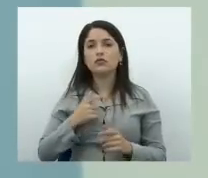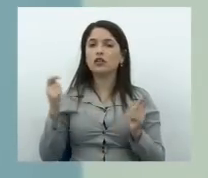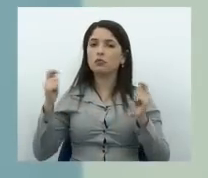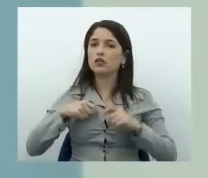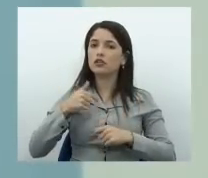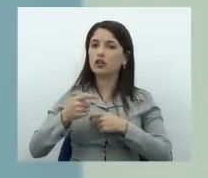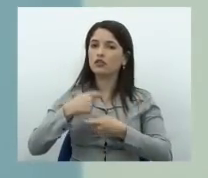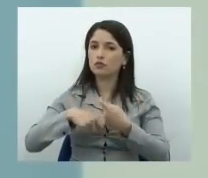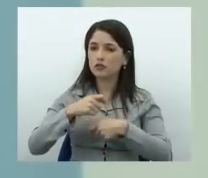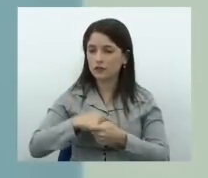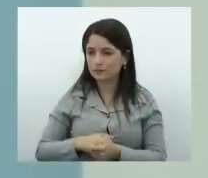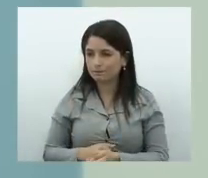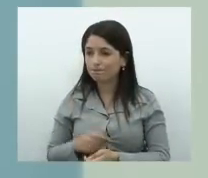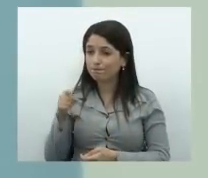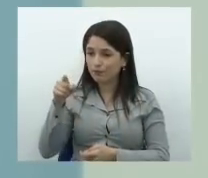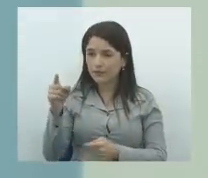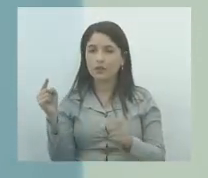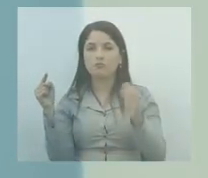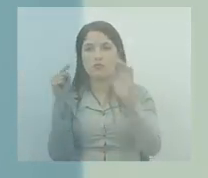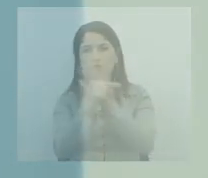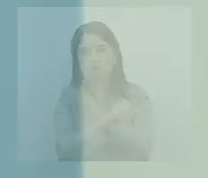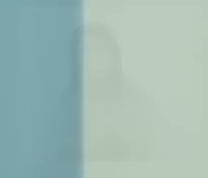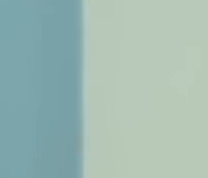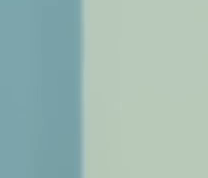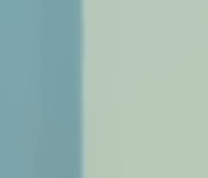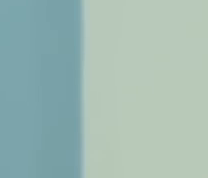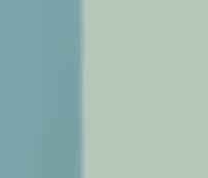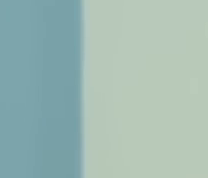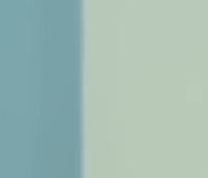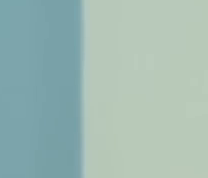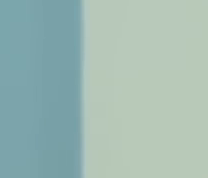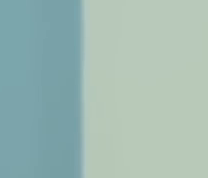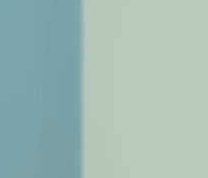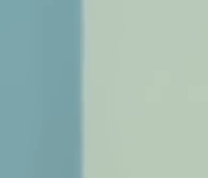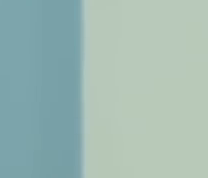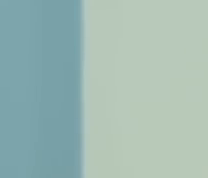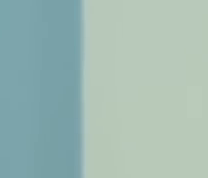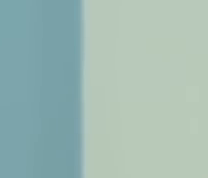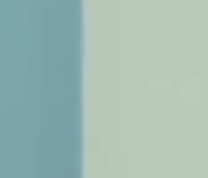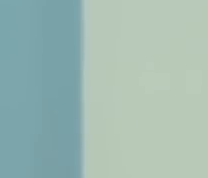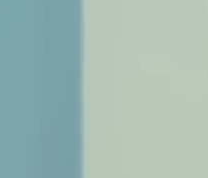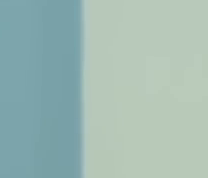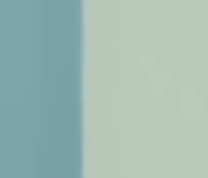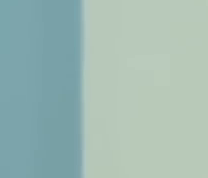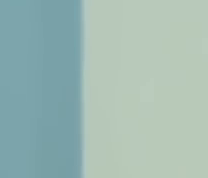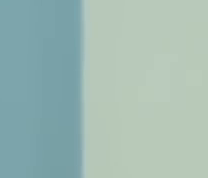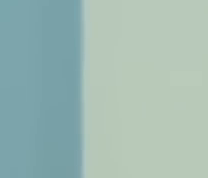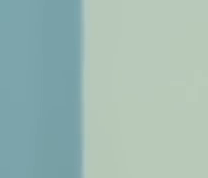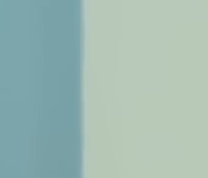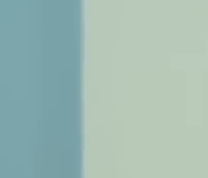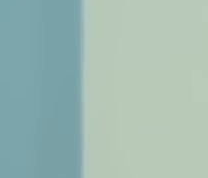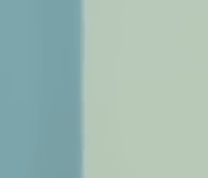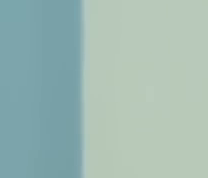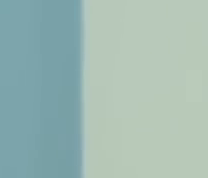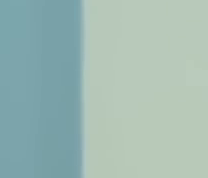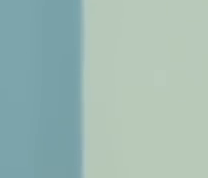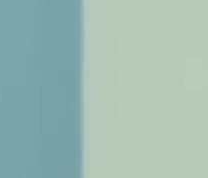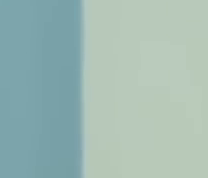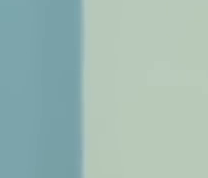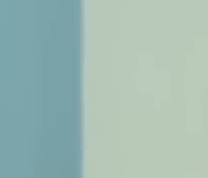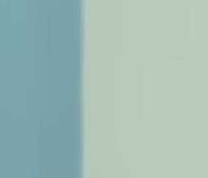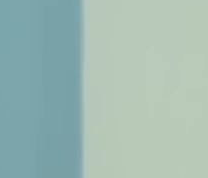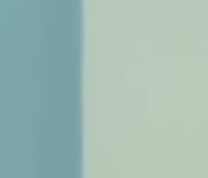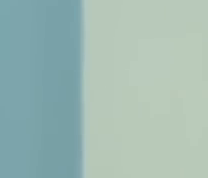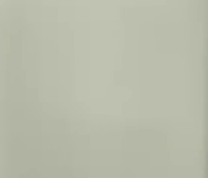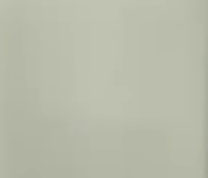senhor, então, é o próximo a perguntar e automaticamente deve perguntar para o candidato Guti, do PSB. 30 segundos para a sua pergunta, candidato, por favor.